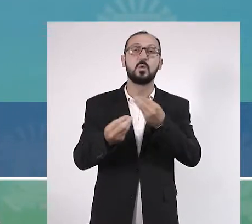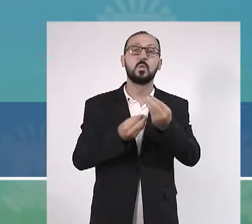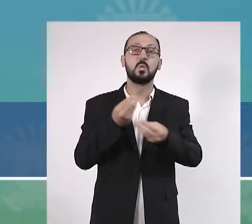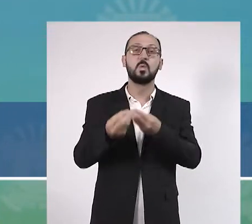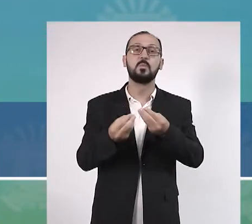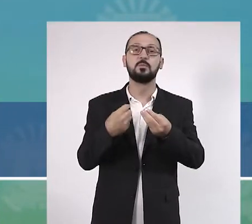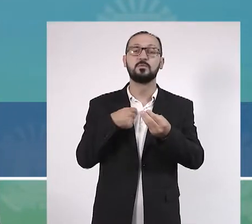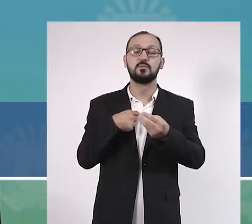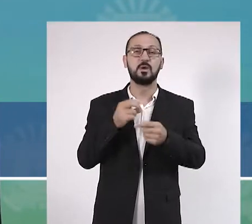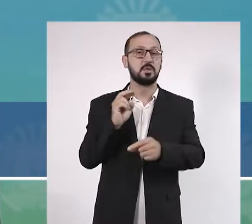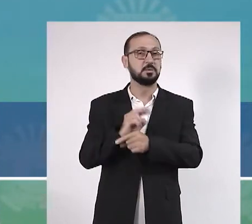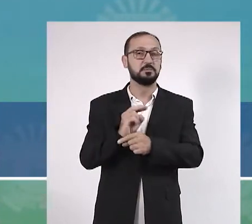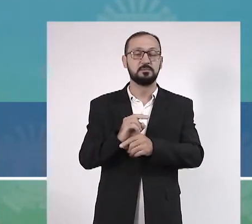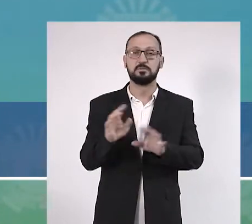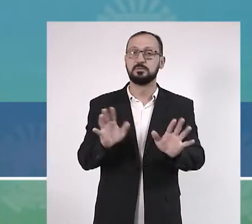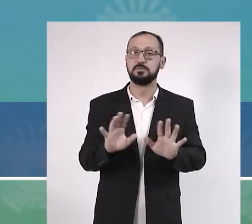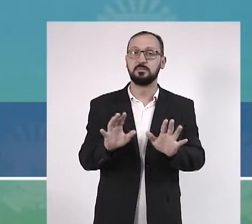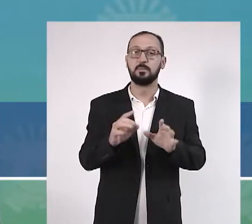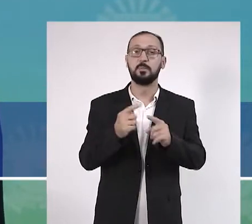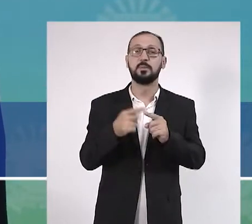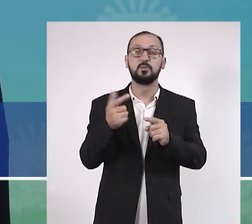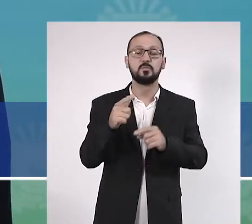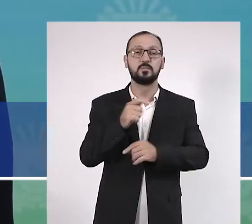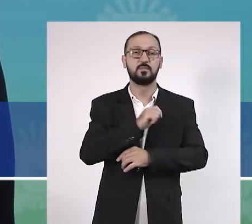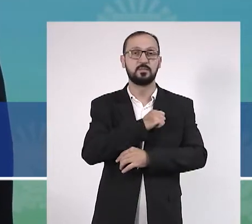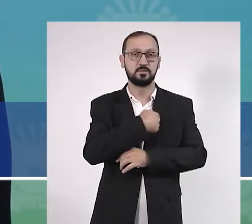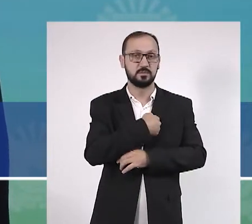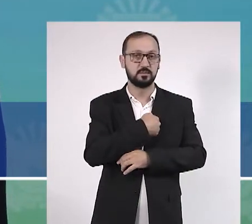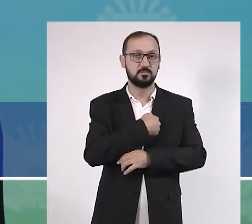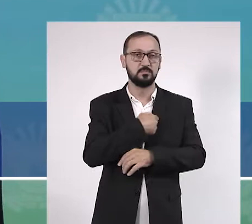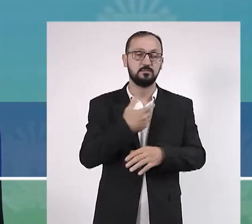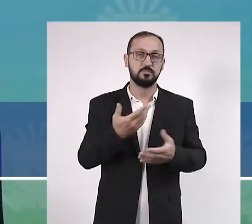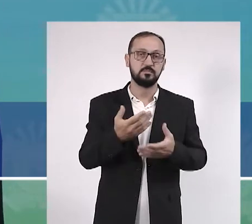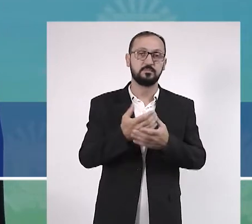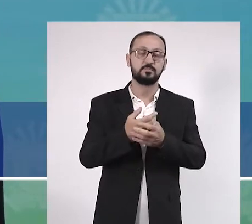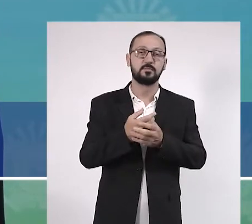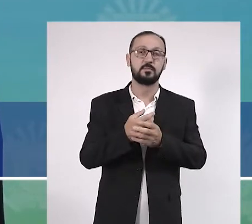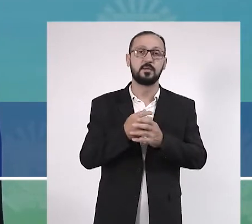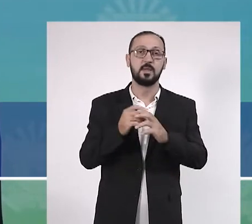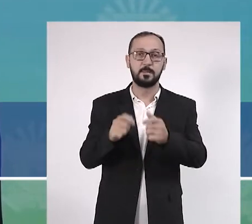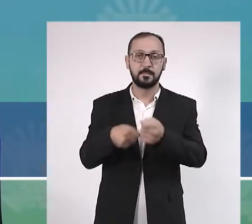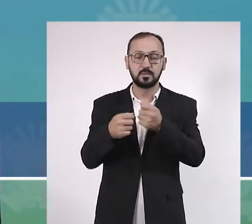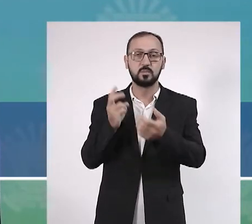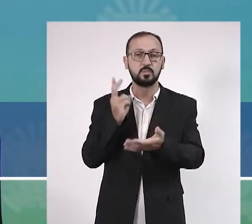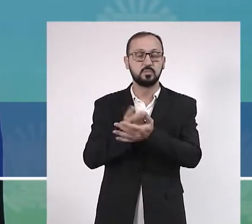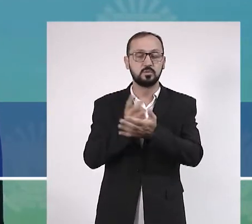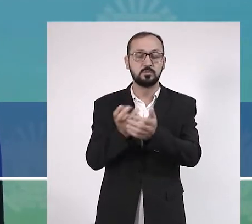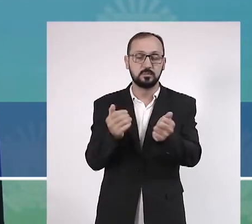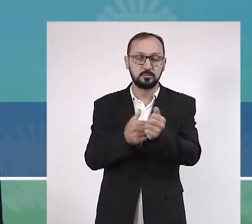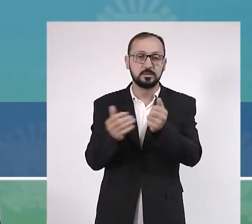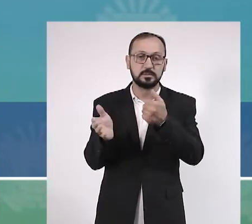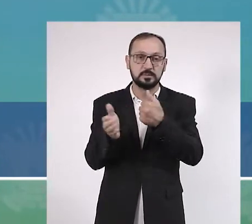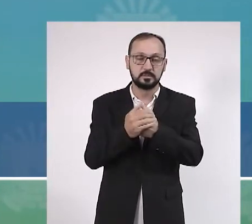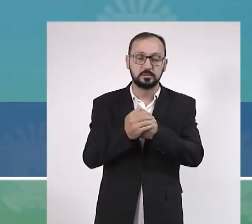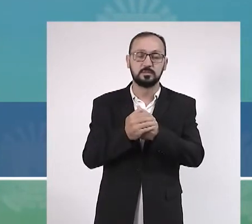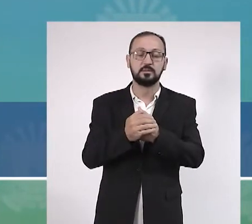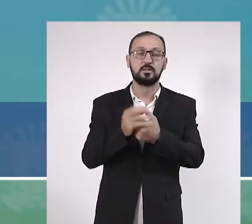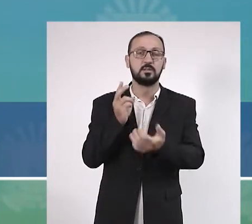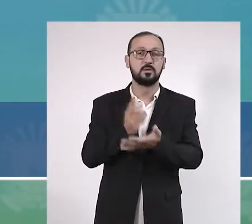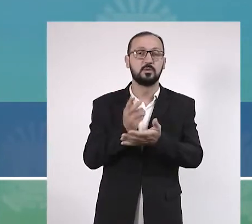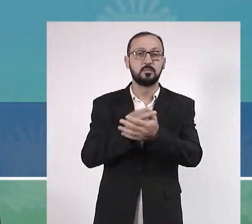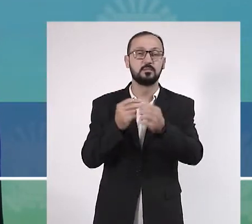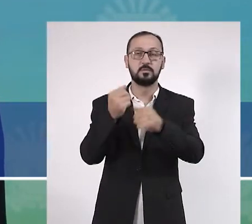ficou aí, não vai preservar, até porque não tem fiscalização, as pescas continuam clandestinas, predatórias